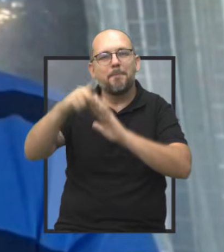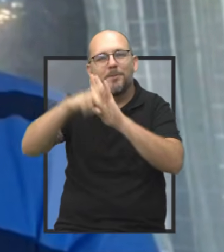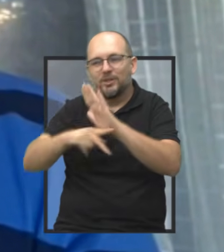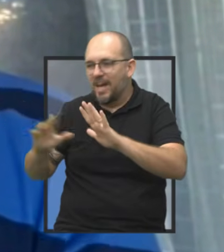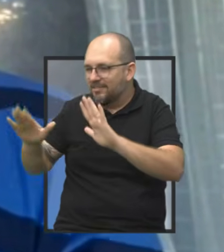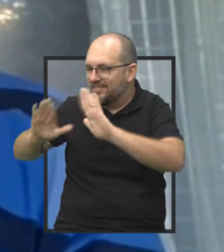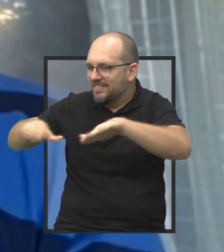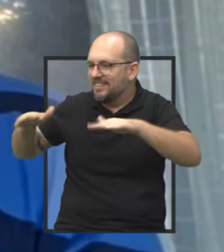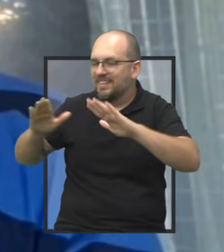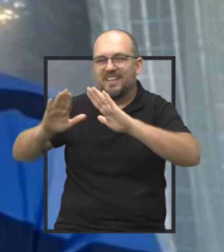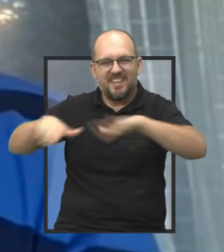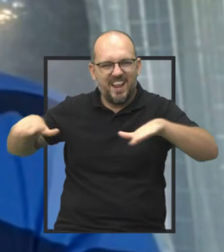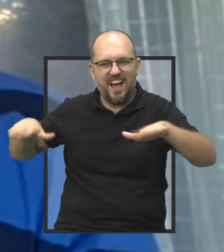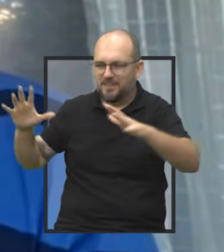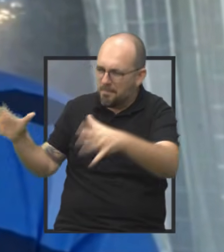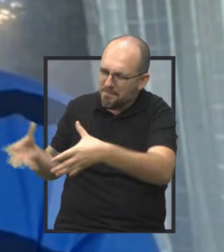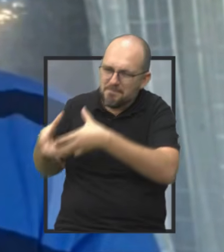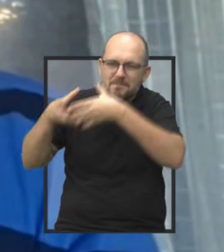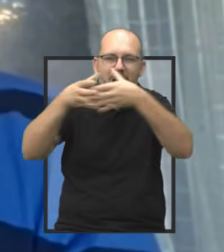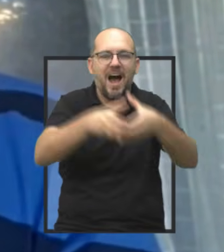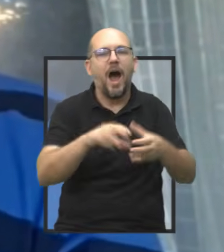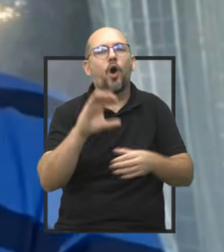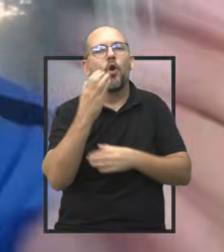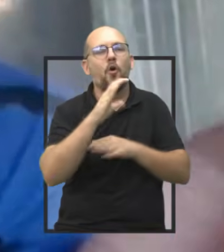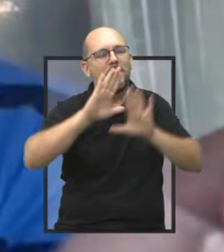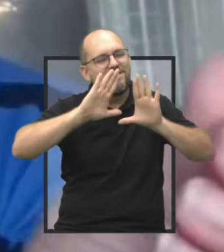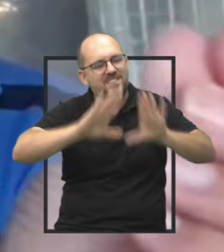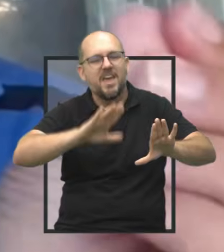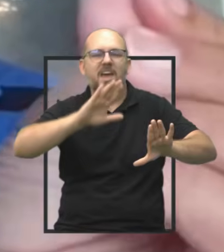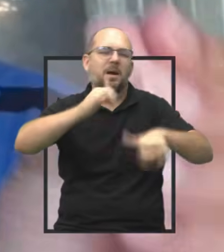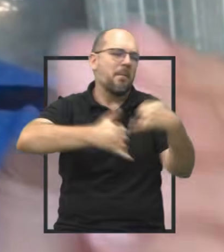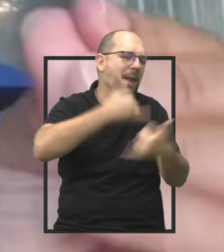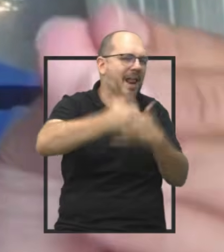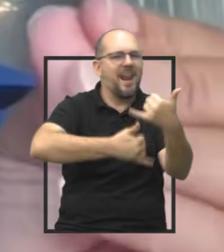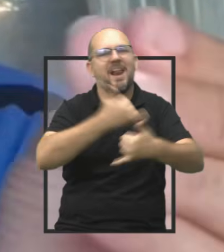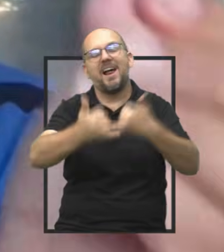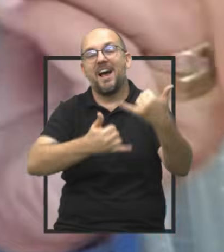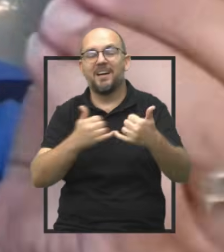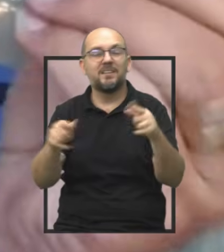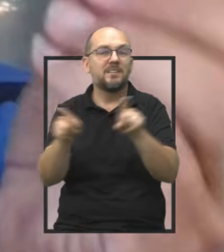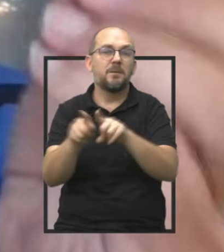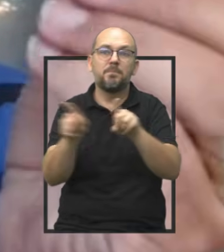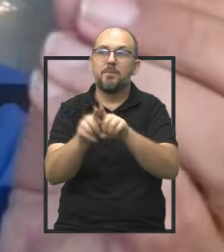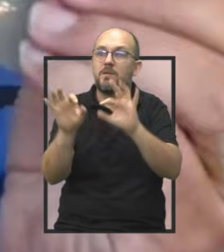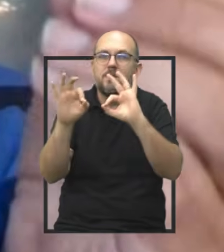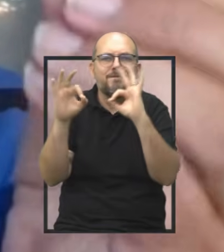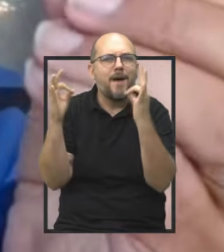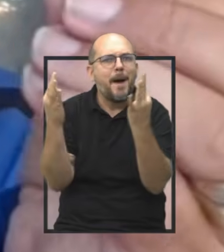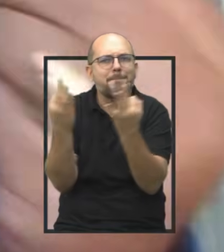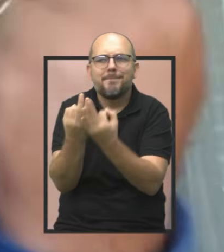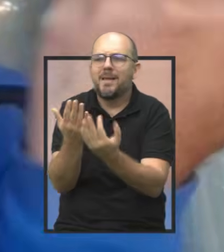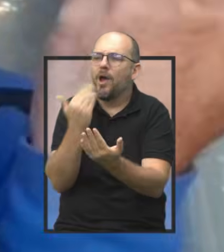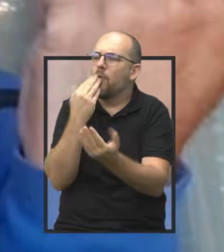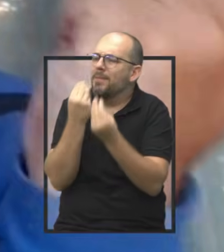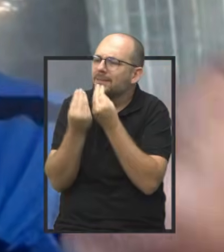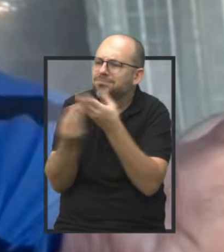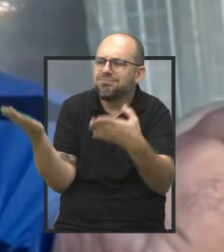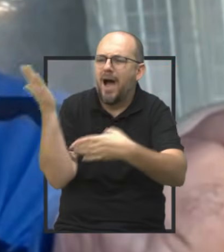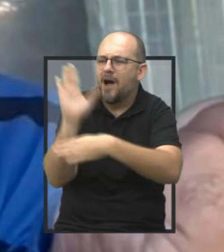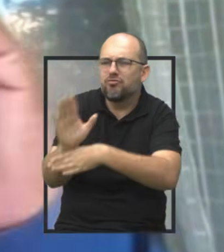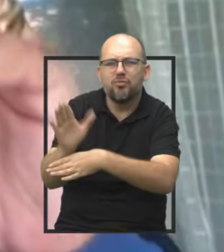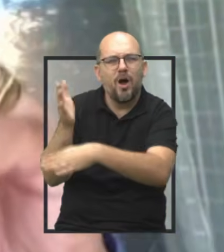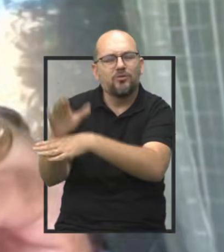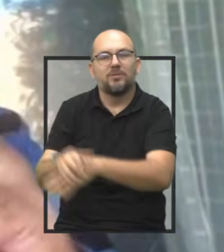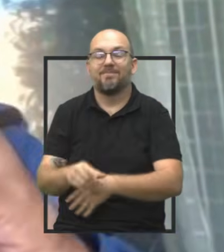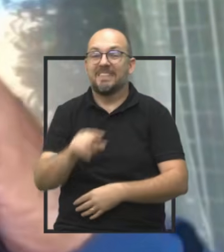no clube, né, que foram feitos dele. Quantas famílias que o Zé Maria